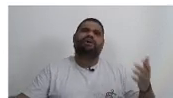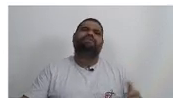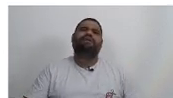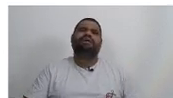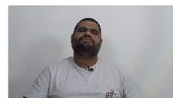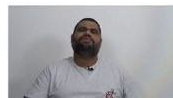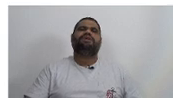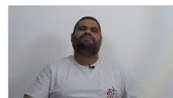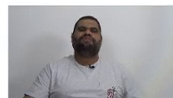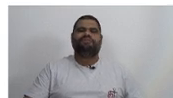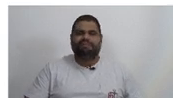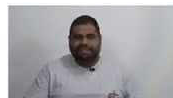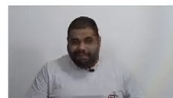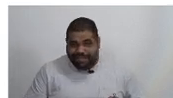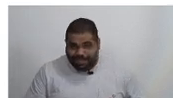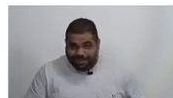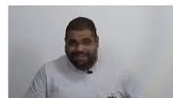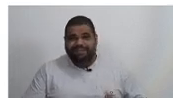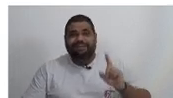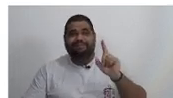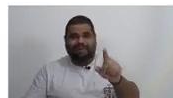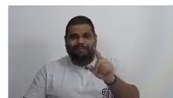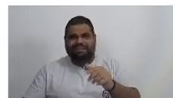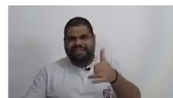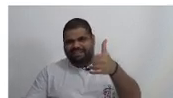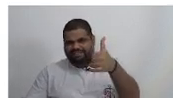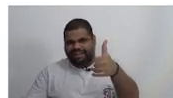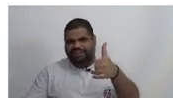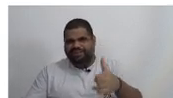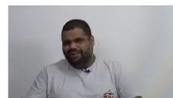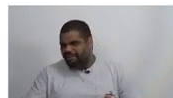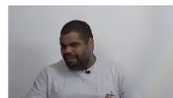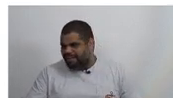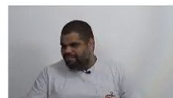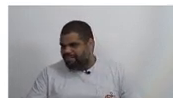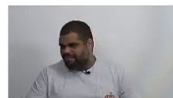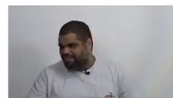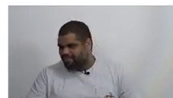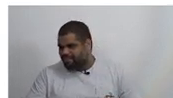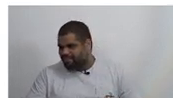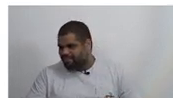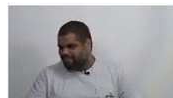pessoal, um forte abraço, fiquem com Deus, e matemática é o quê? Para passar. Valeu, um abraço.